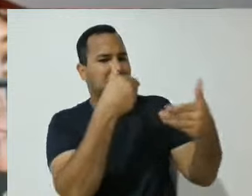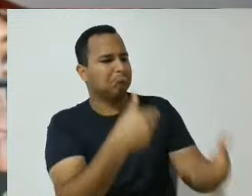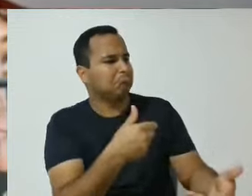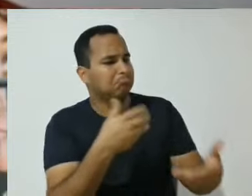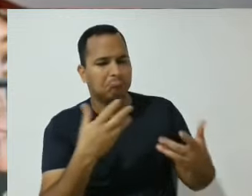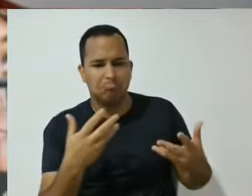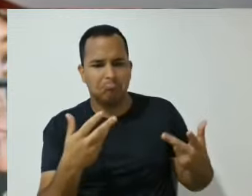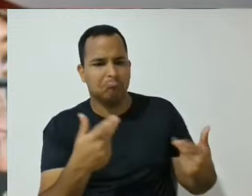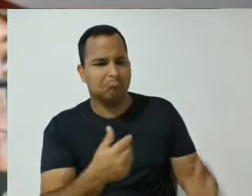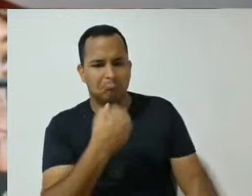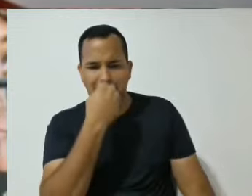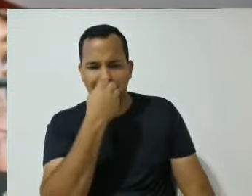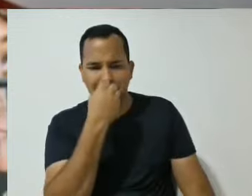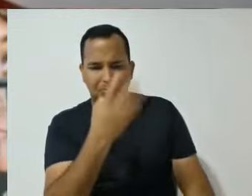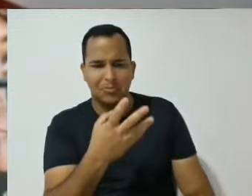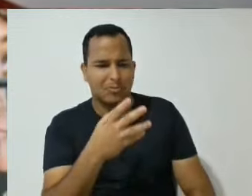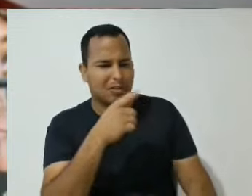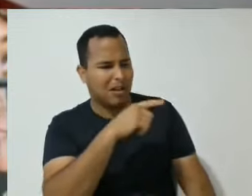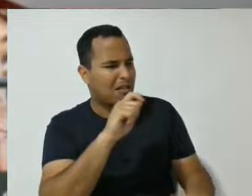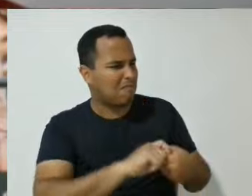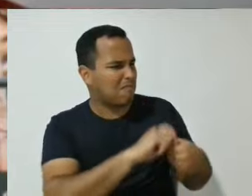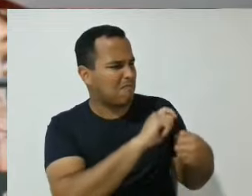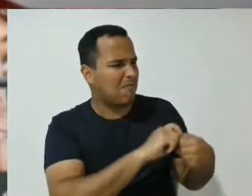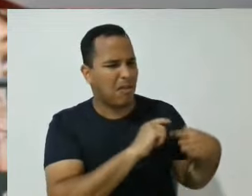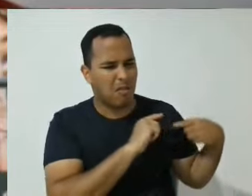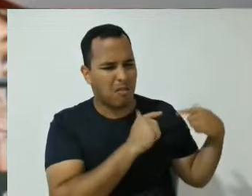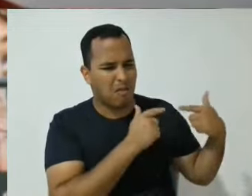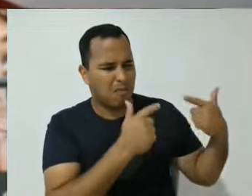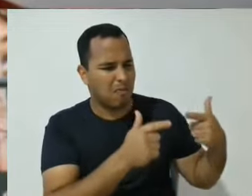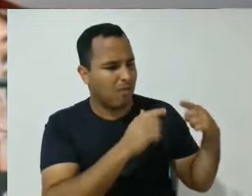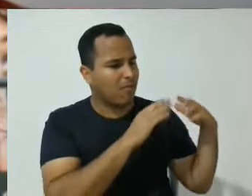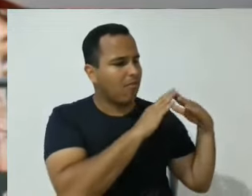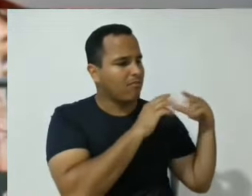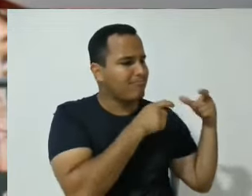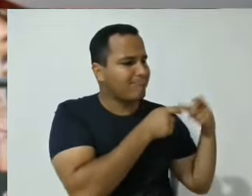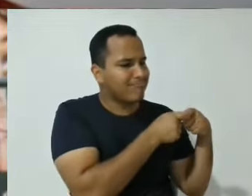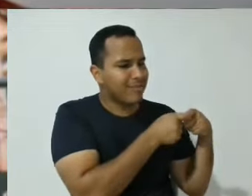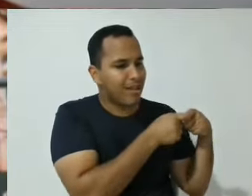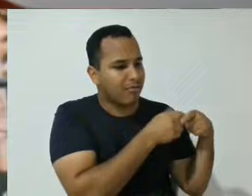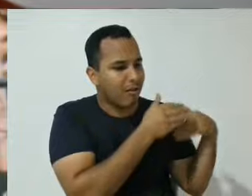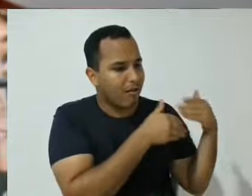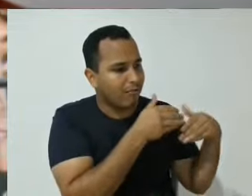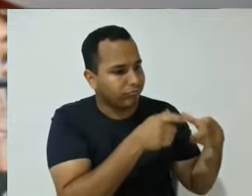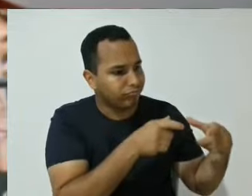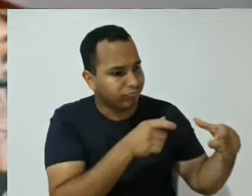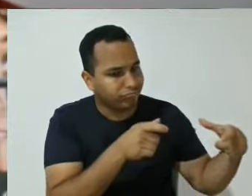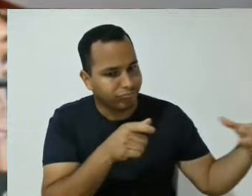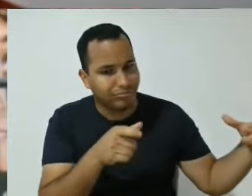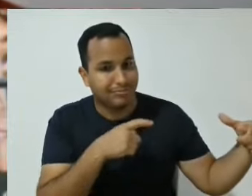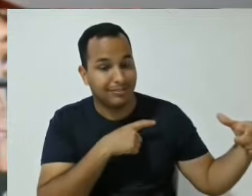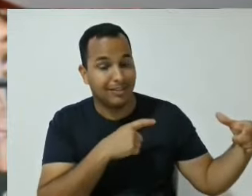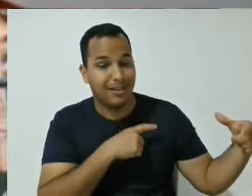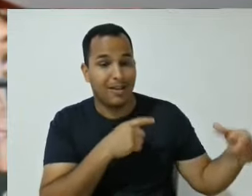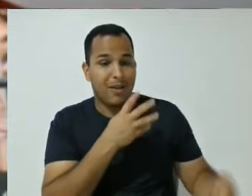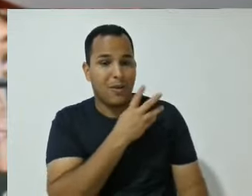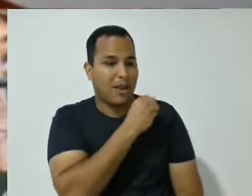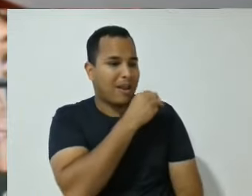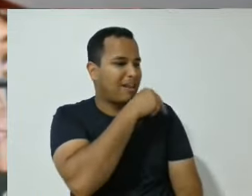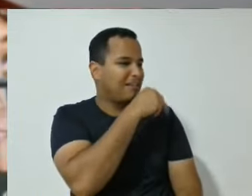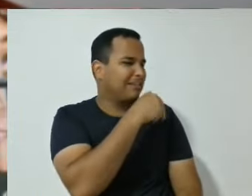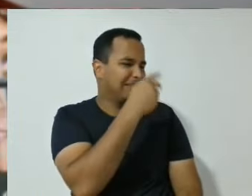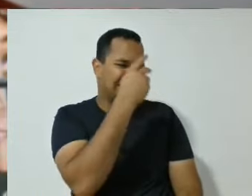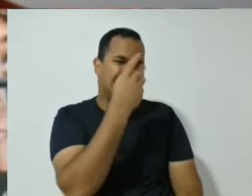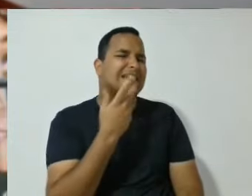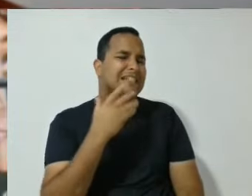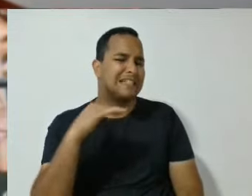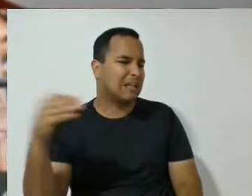tanto com tão pouco, né? Que veio daquele centro cultural pequenininho, 40 metros quadrados, cheio de criança. Eu